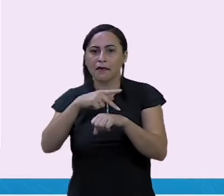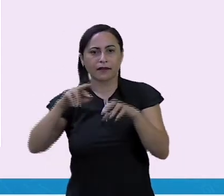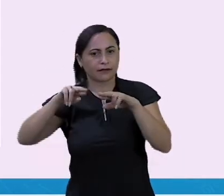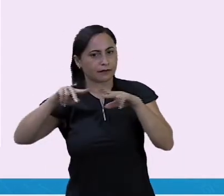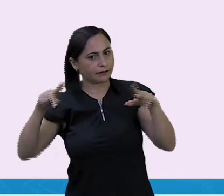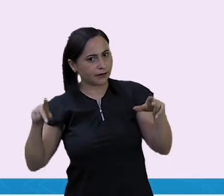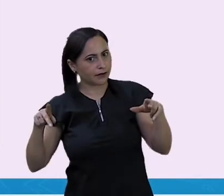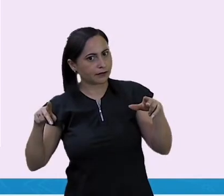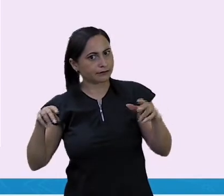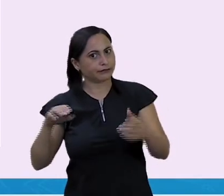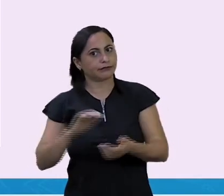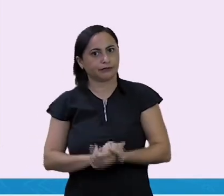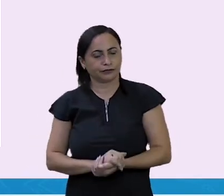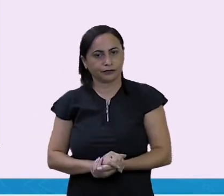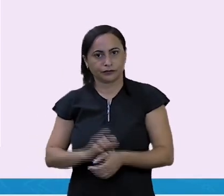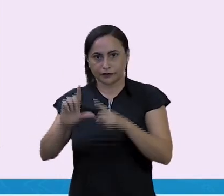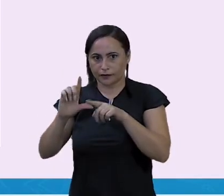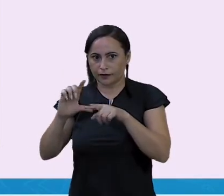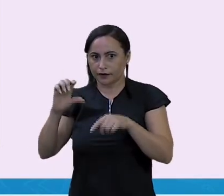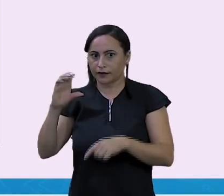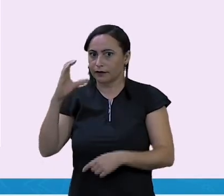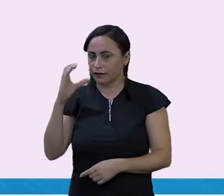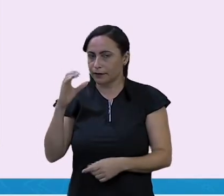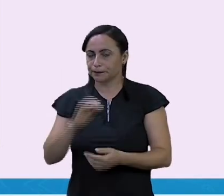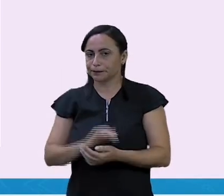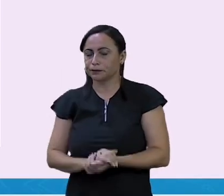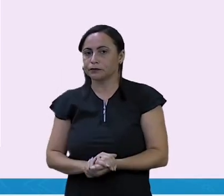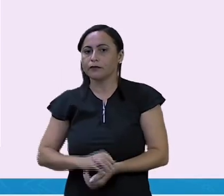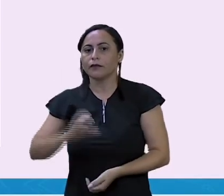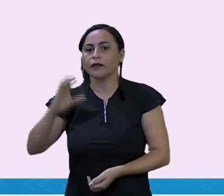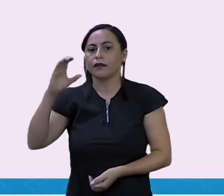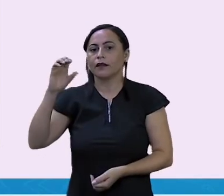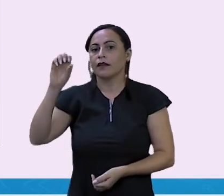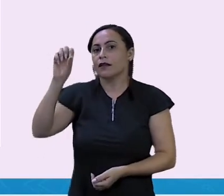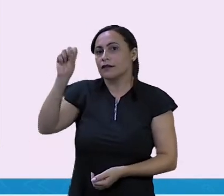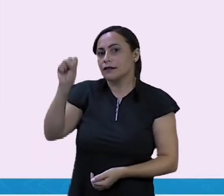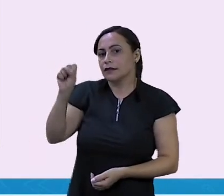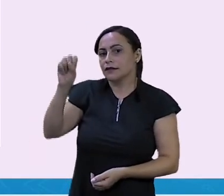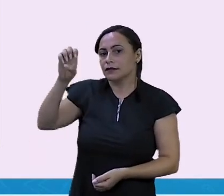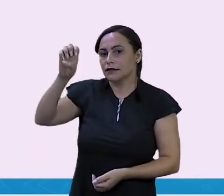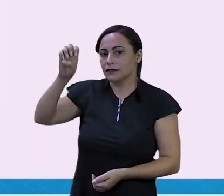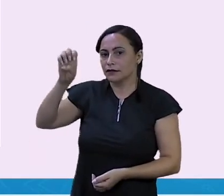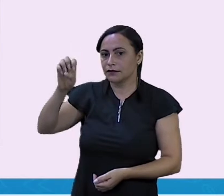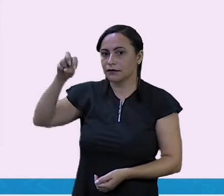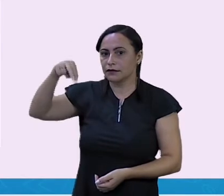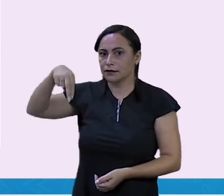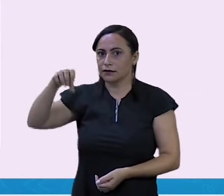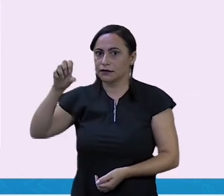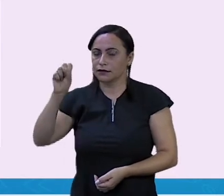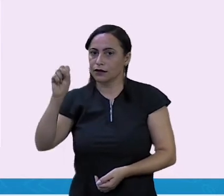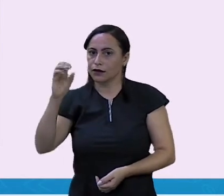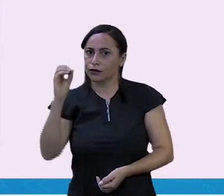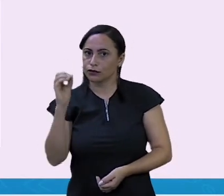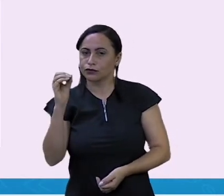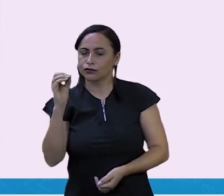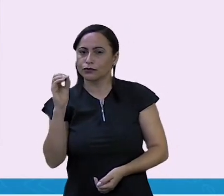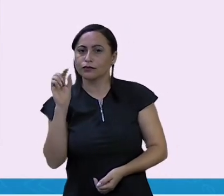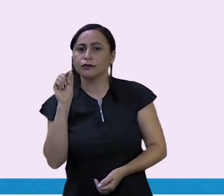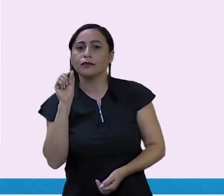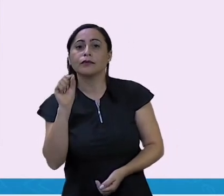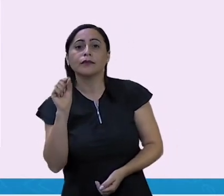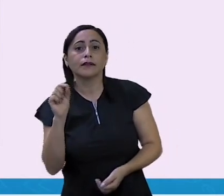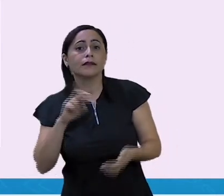etc. Senso com C. E o senso com S inicial é uma característica de